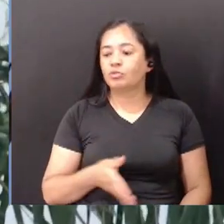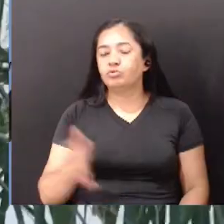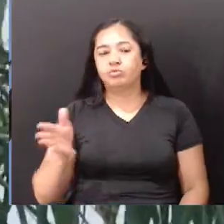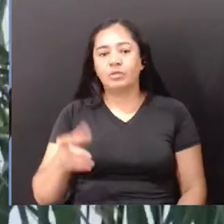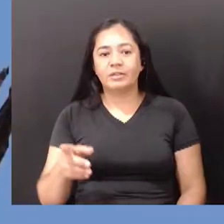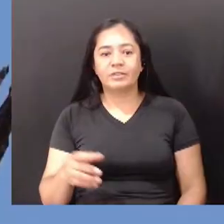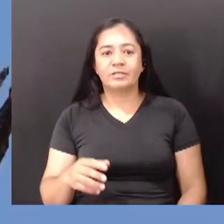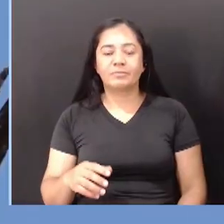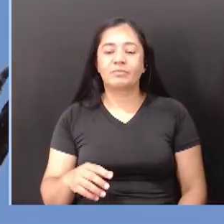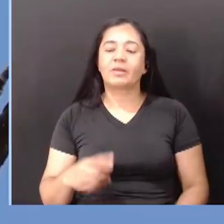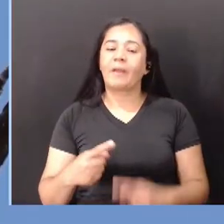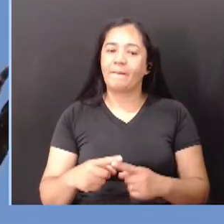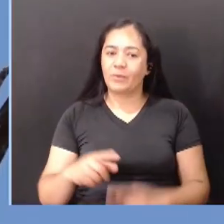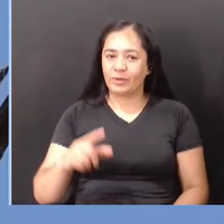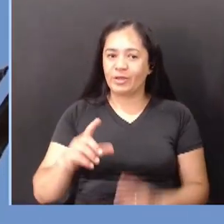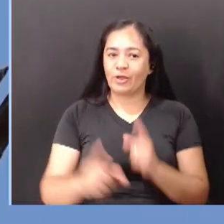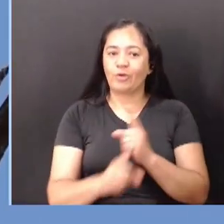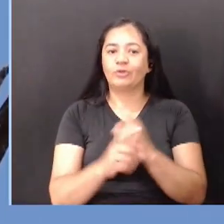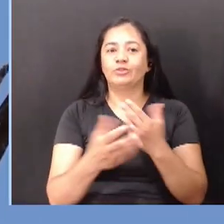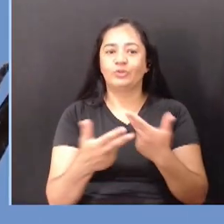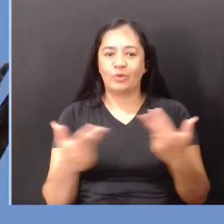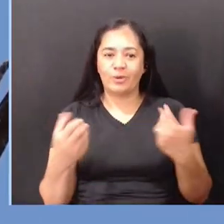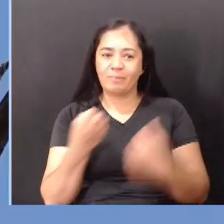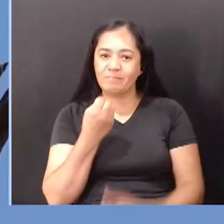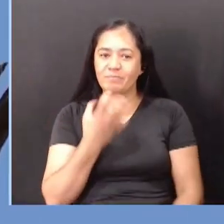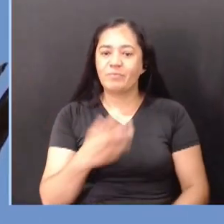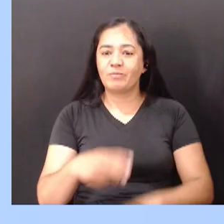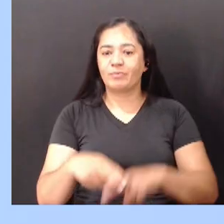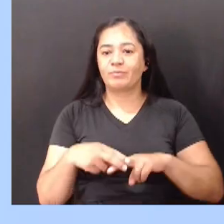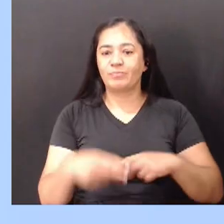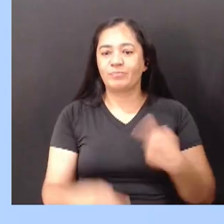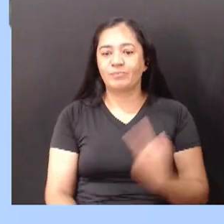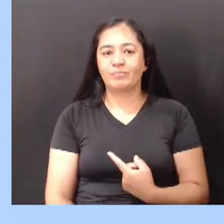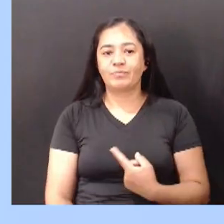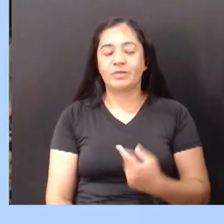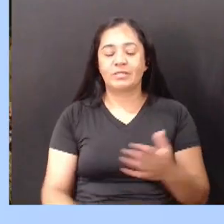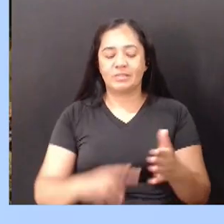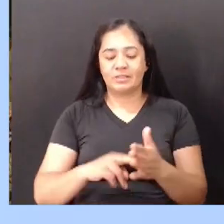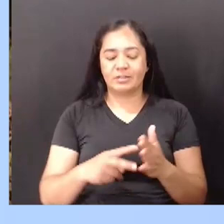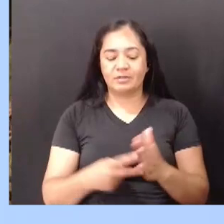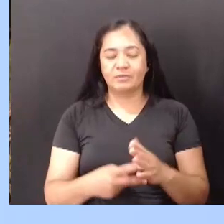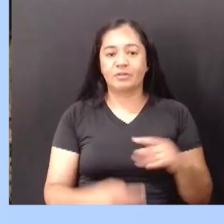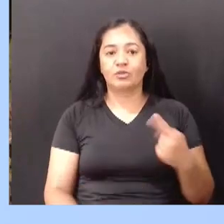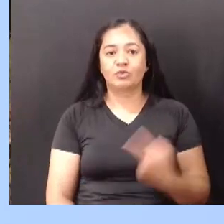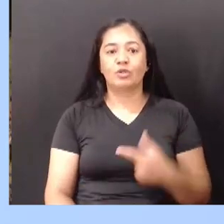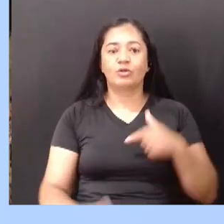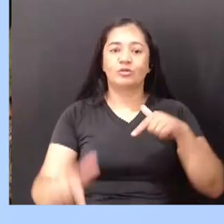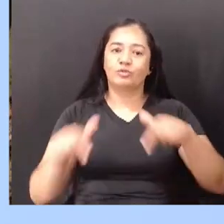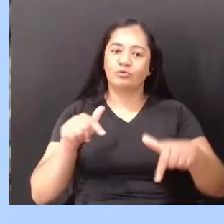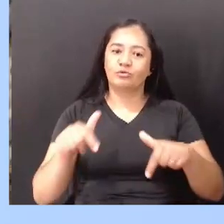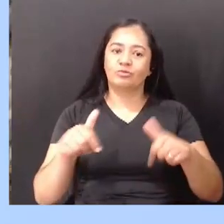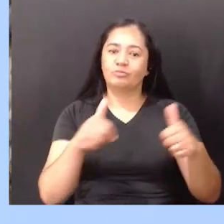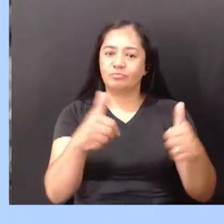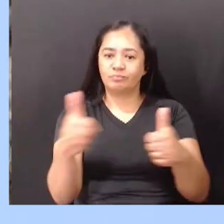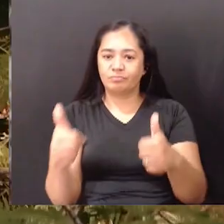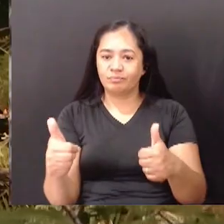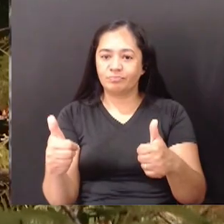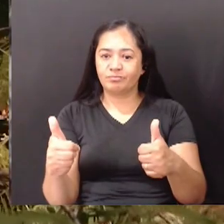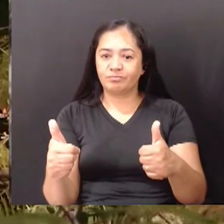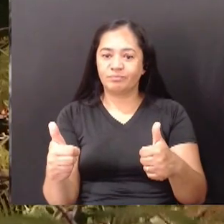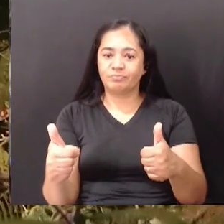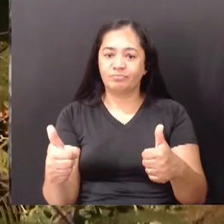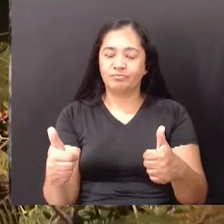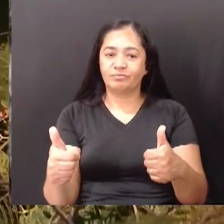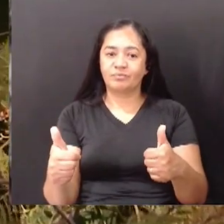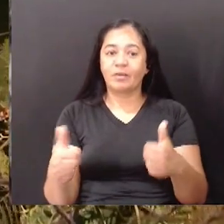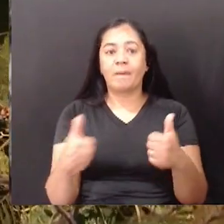aqui, alguma coisa favorável ele encontrou. E para a gente isso é um sinal de que o nosso trabalho está